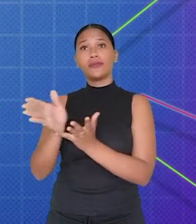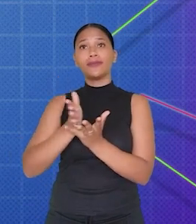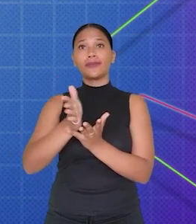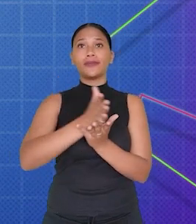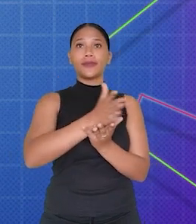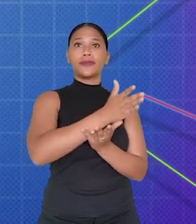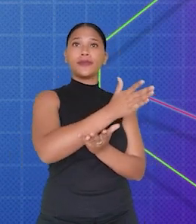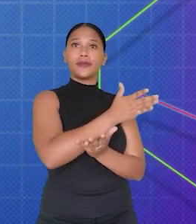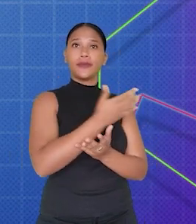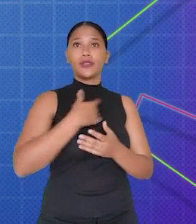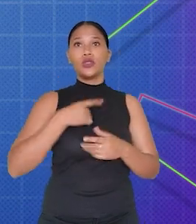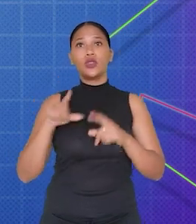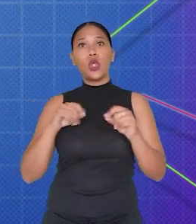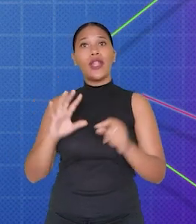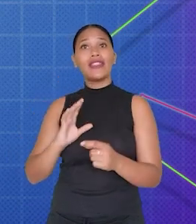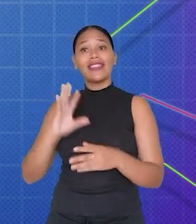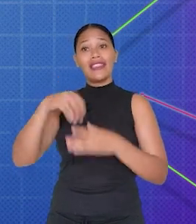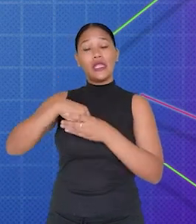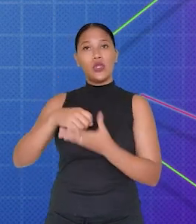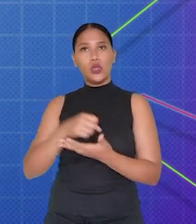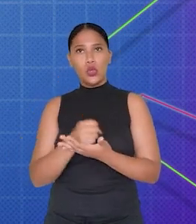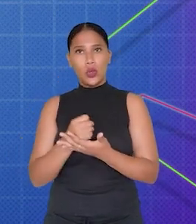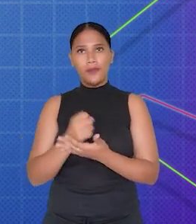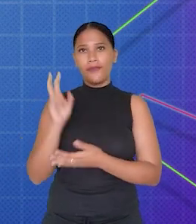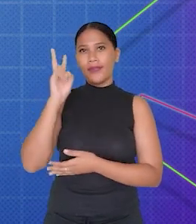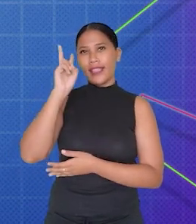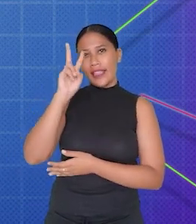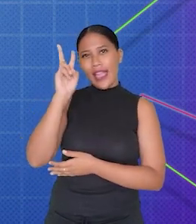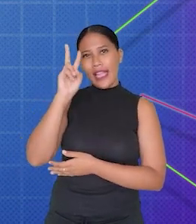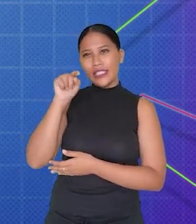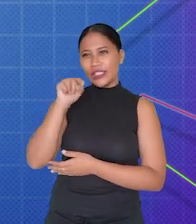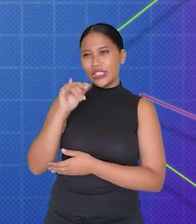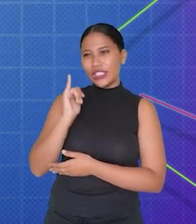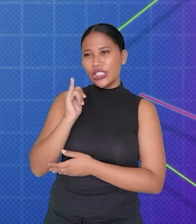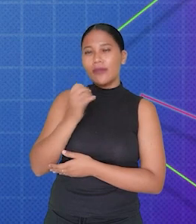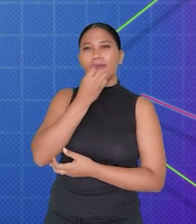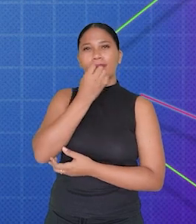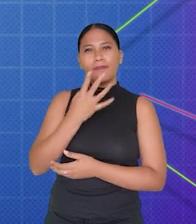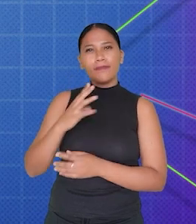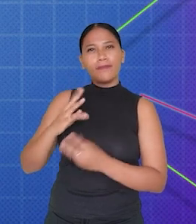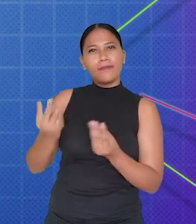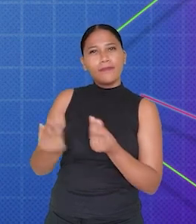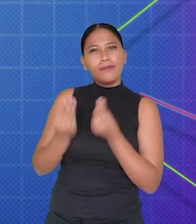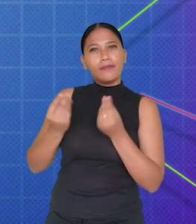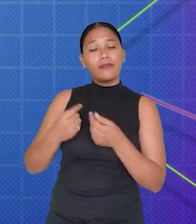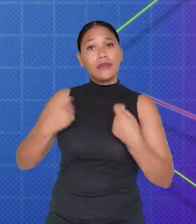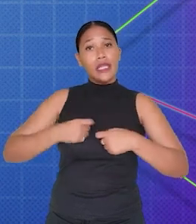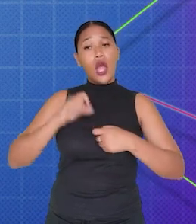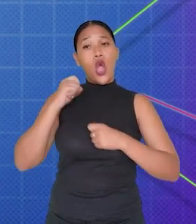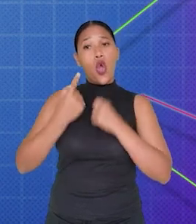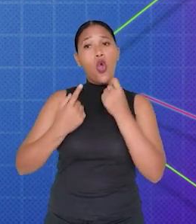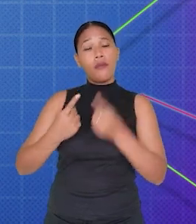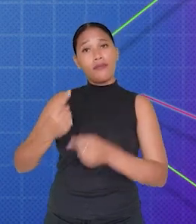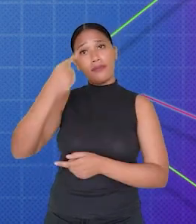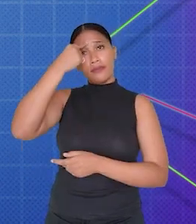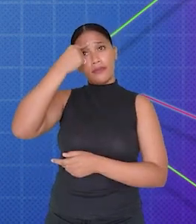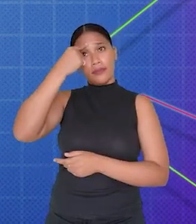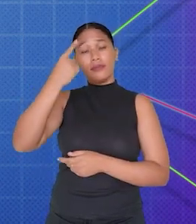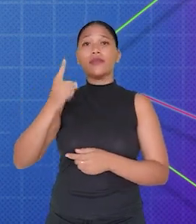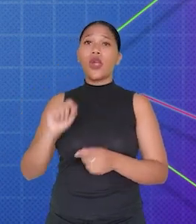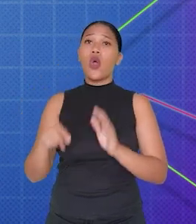as consequências de suas escolhas na trama. Para criar uma narrativa rica e significativa, é preciso ter alguns desses elementos em